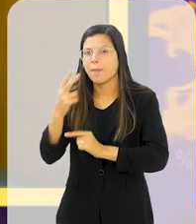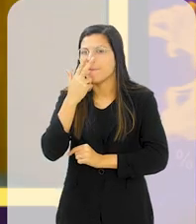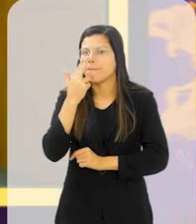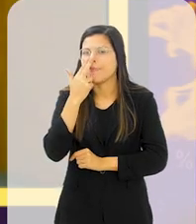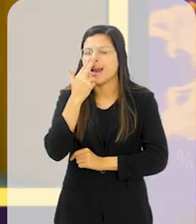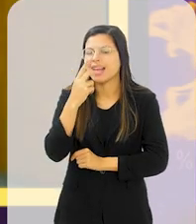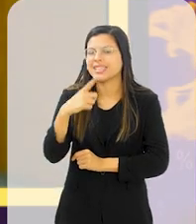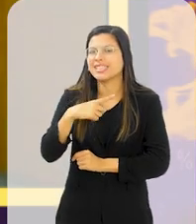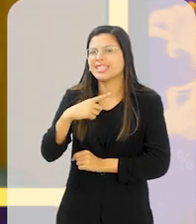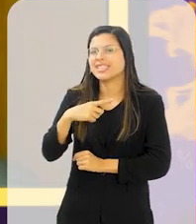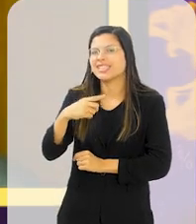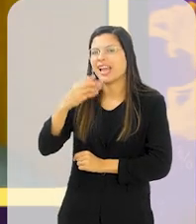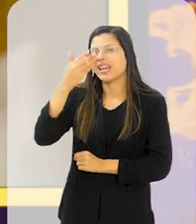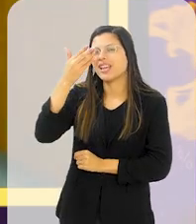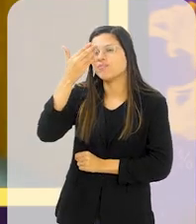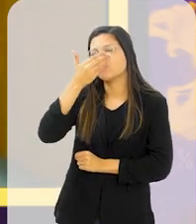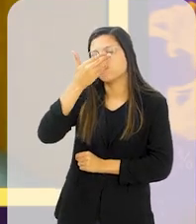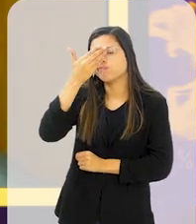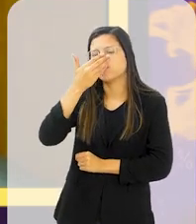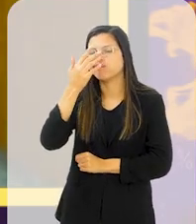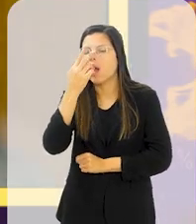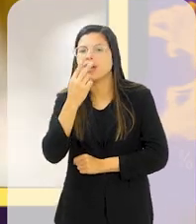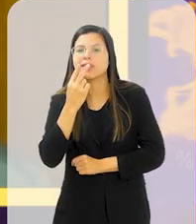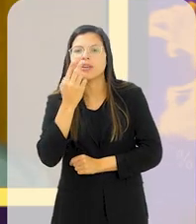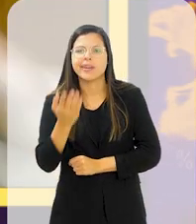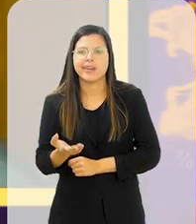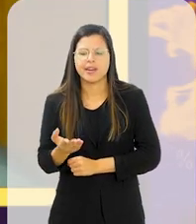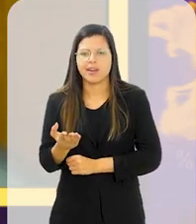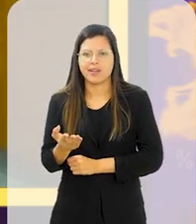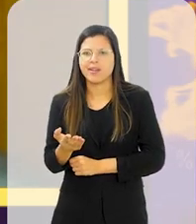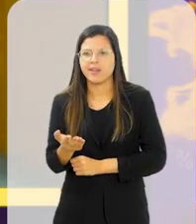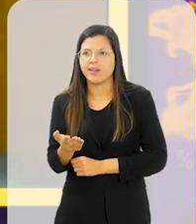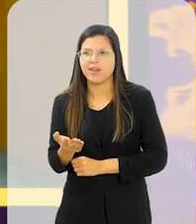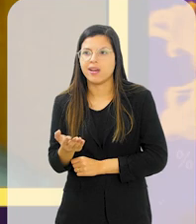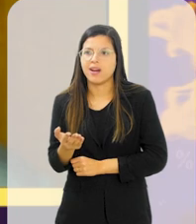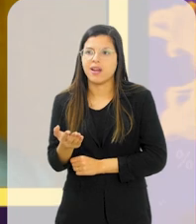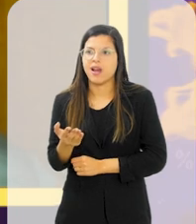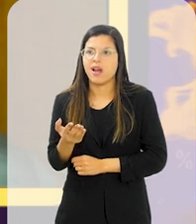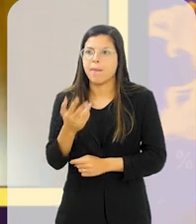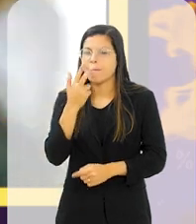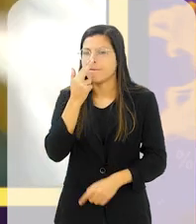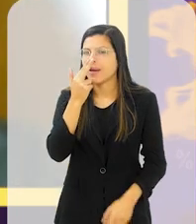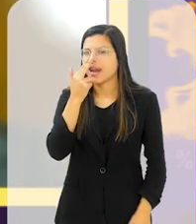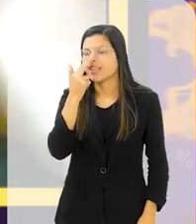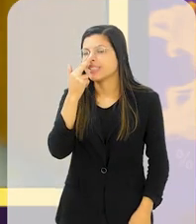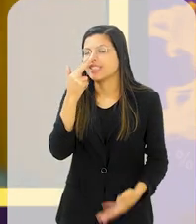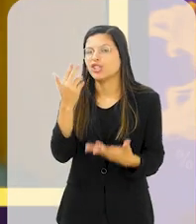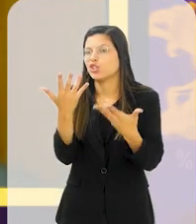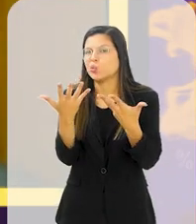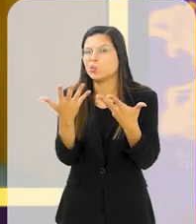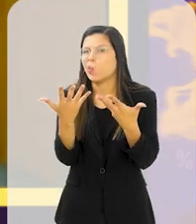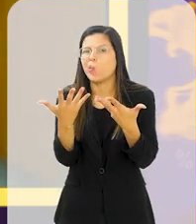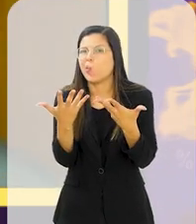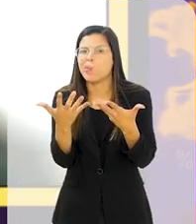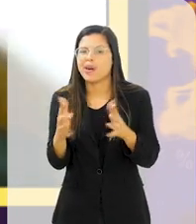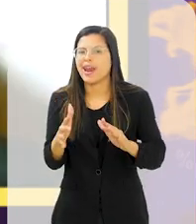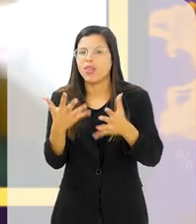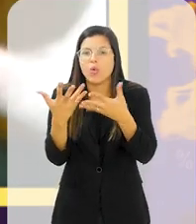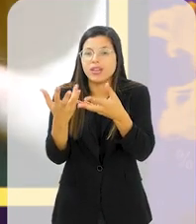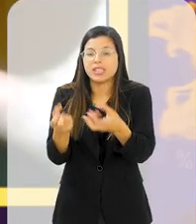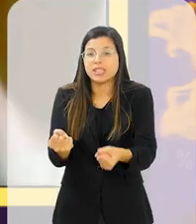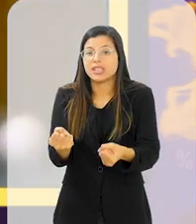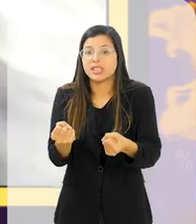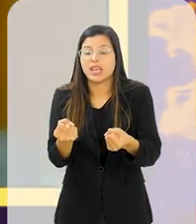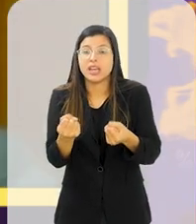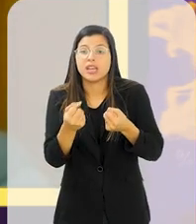cegueira estratégica. Não nos afeita a possibilidade, não nos soa bem a